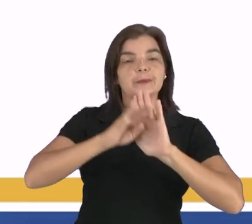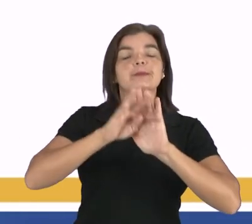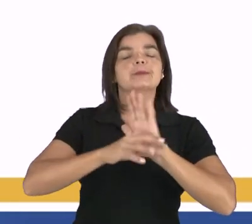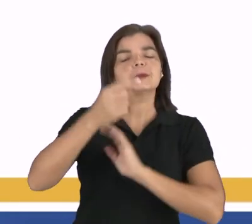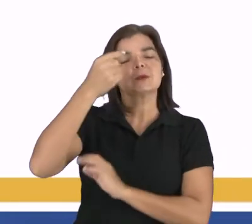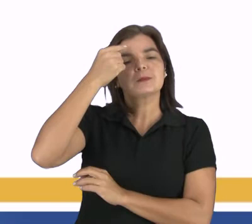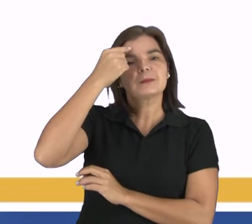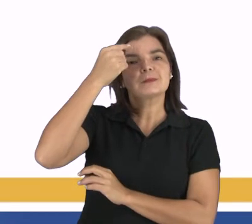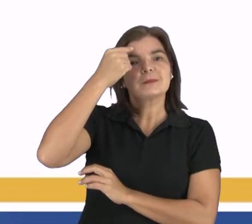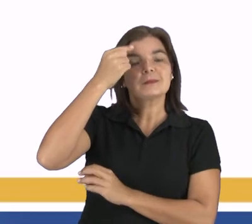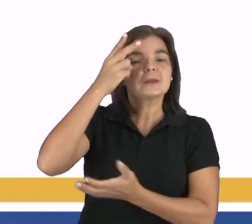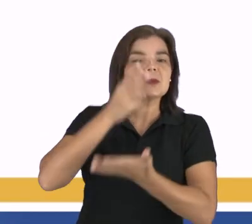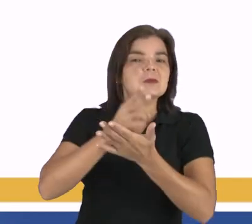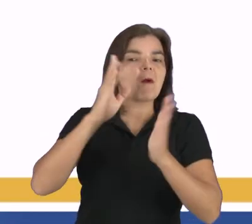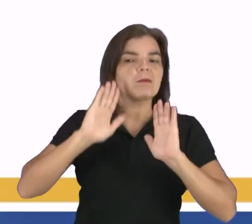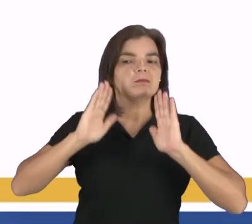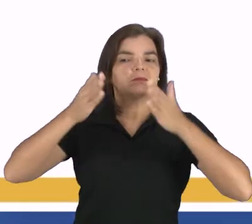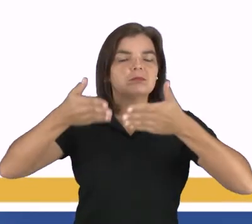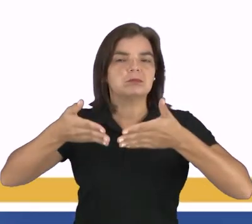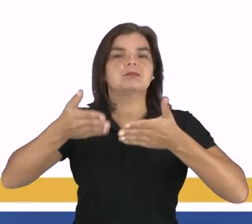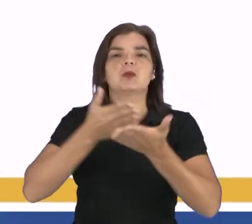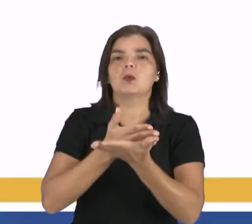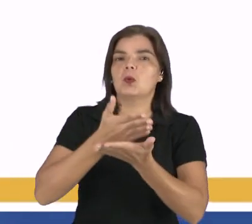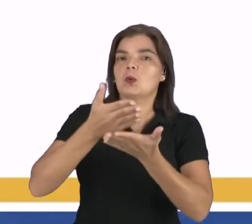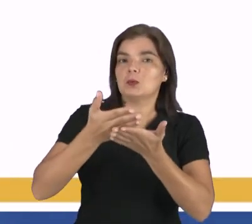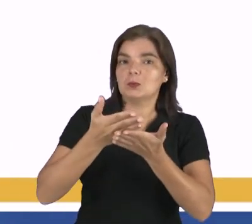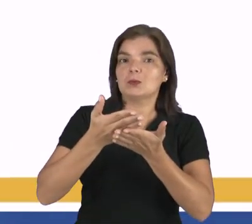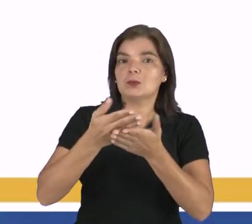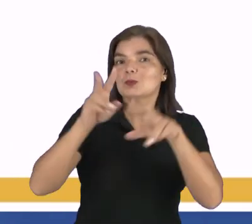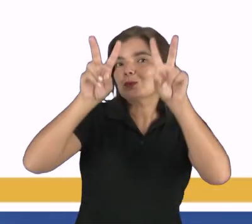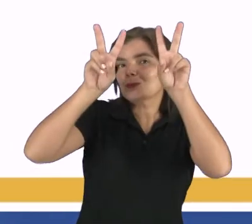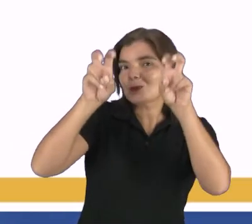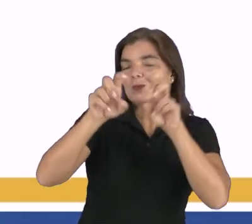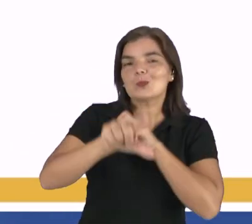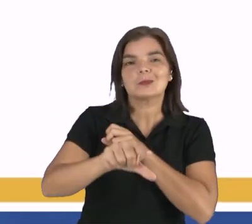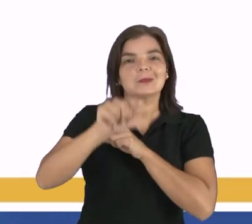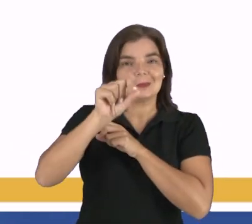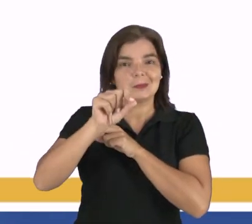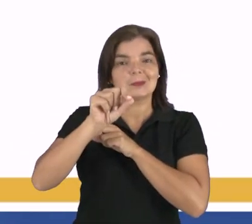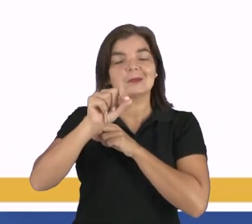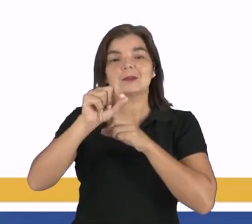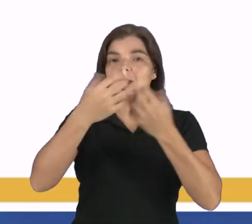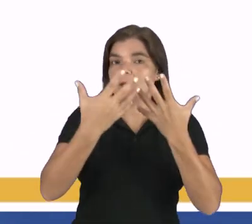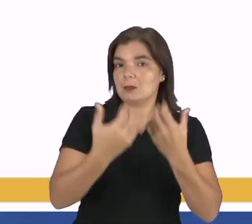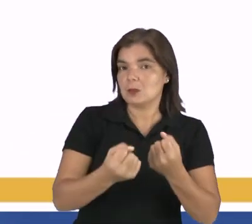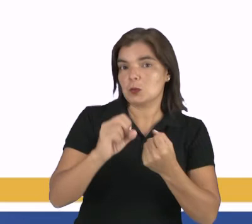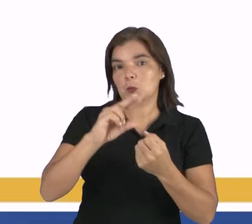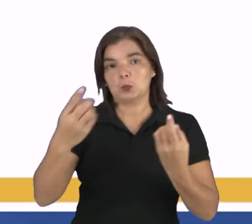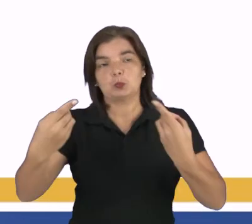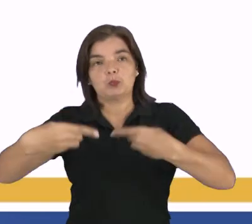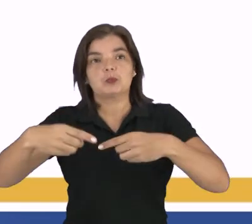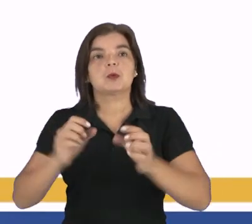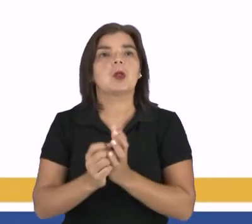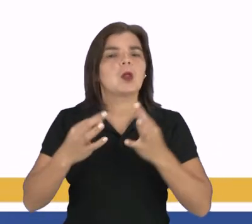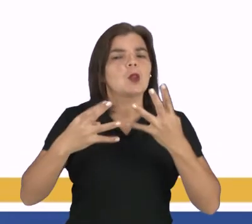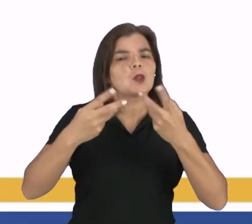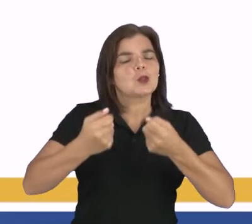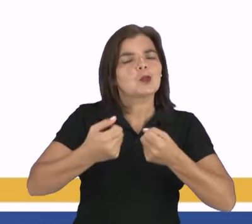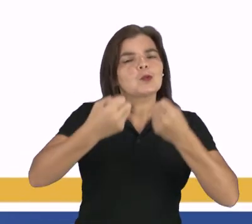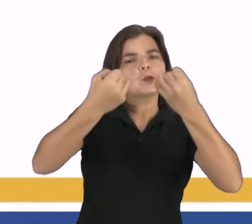o pensamento, sempre voltando-se ao início da tese que ele defende, e toda